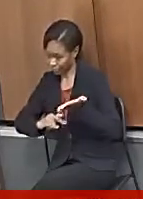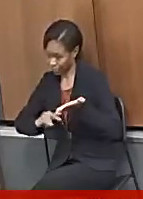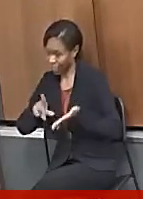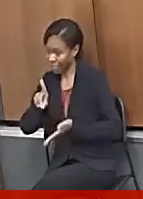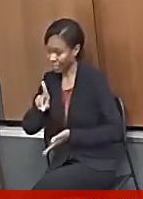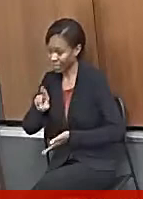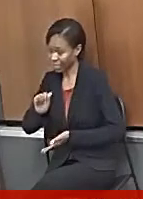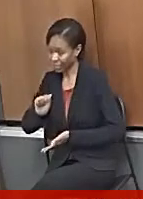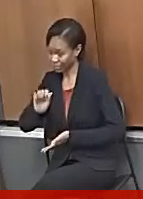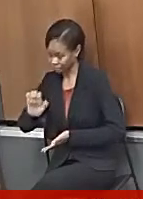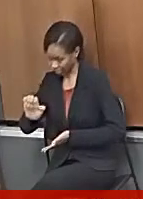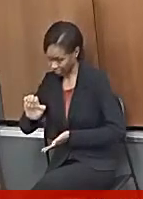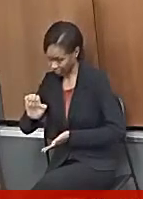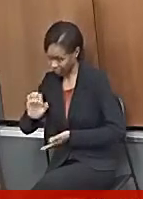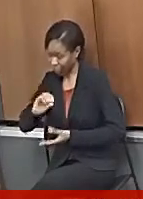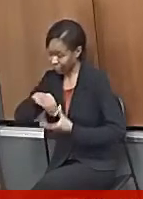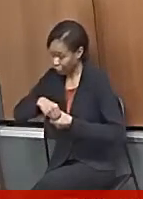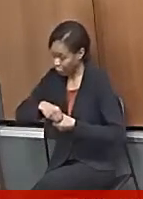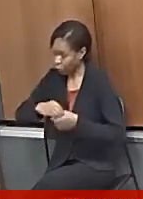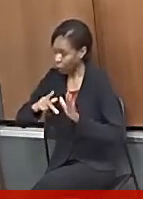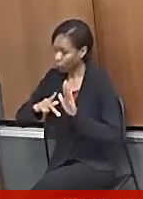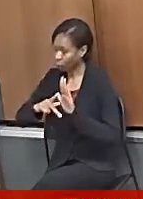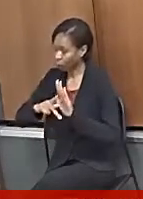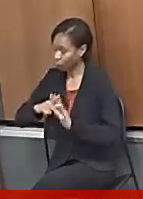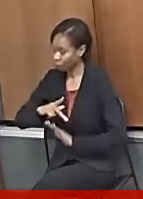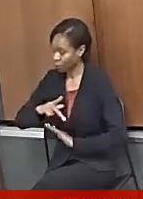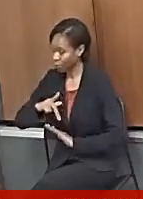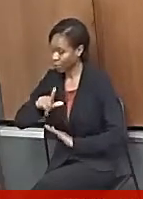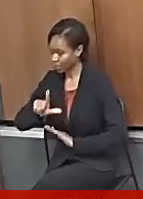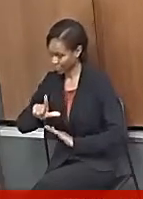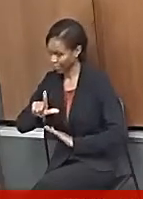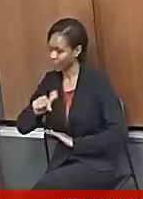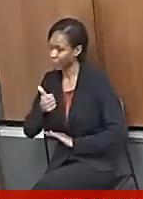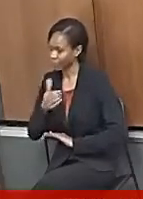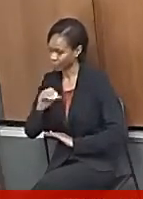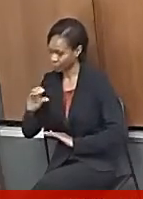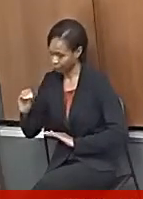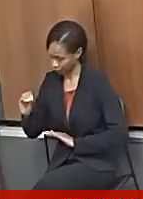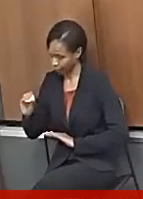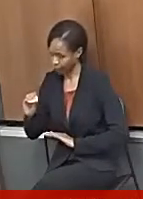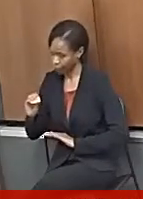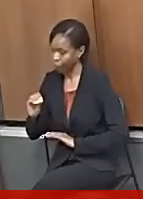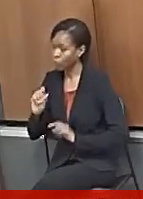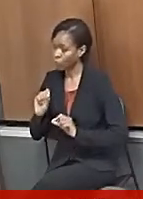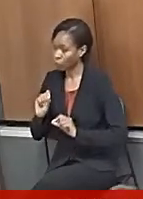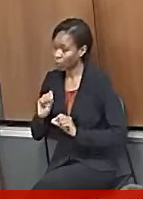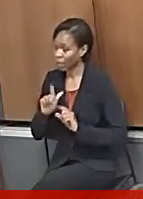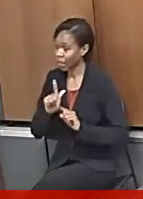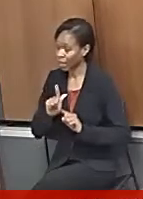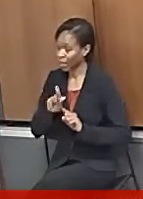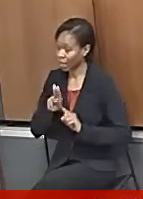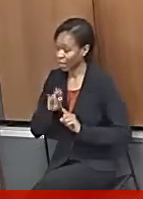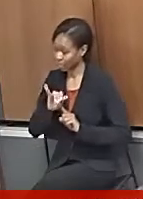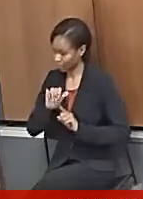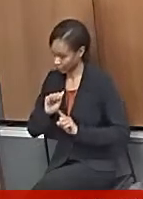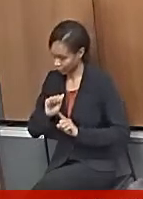né seja incluída a guia da e para os servidores